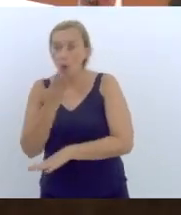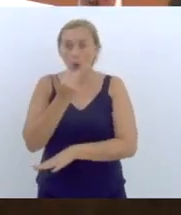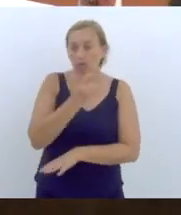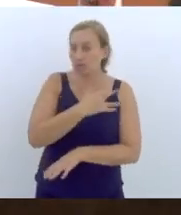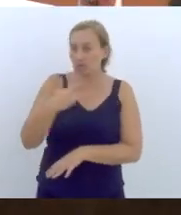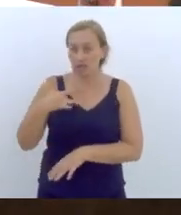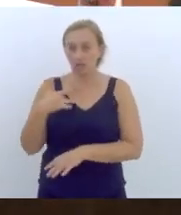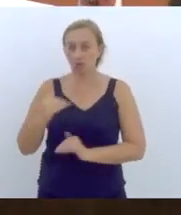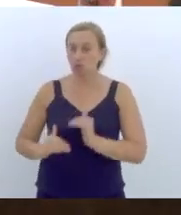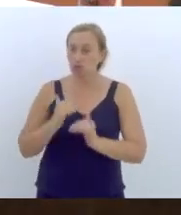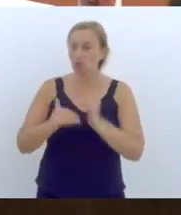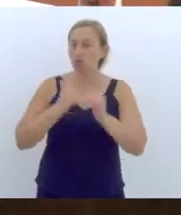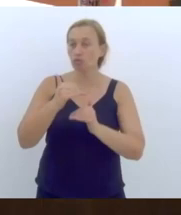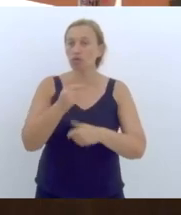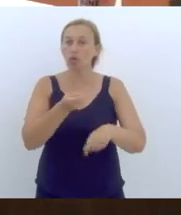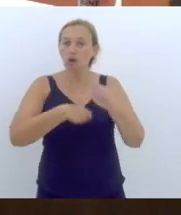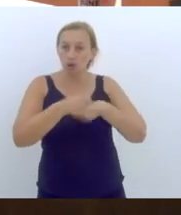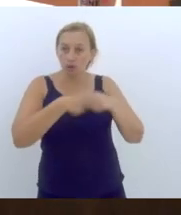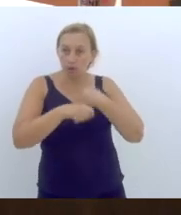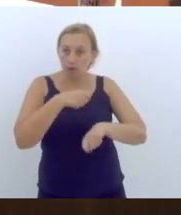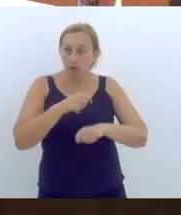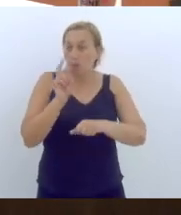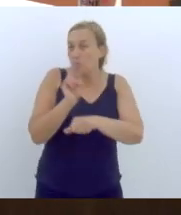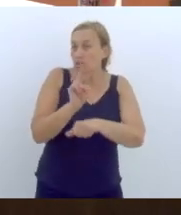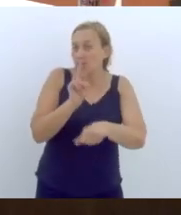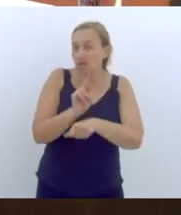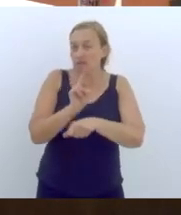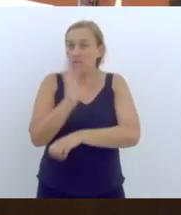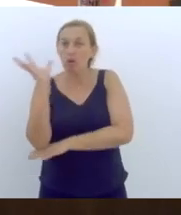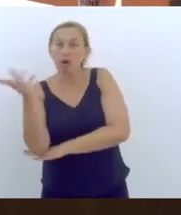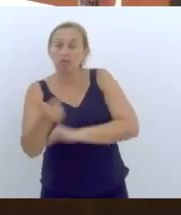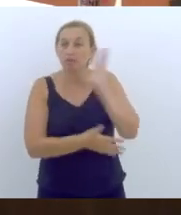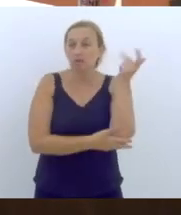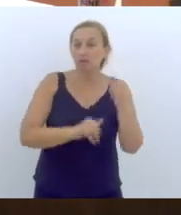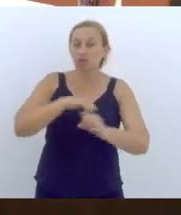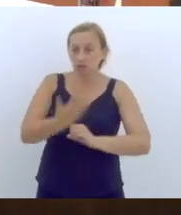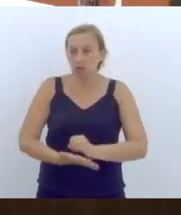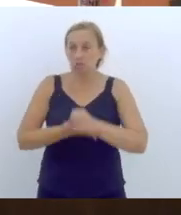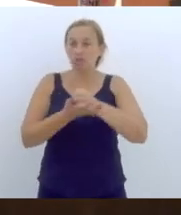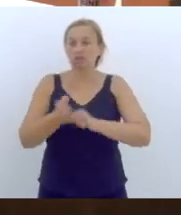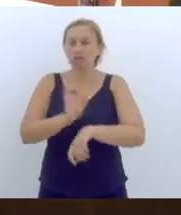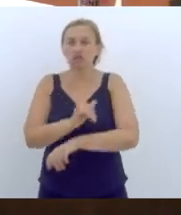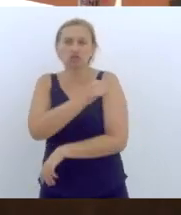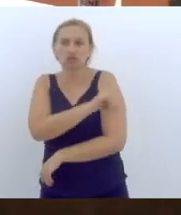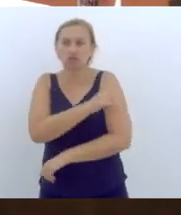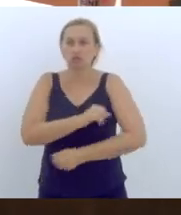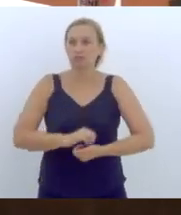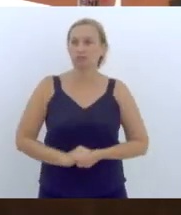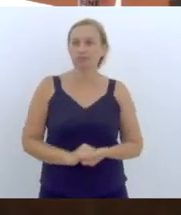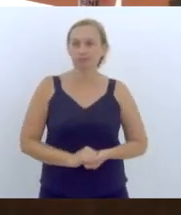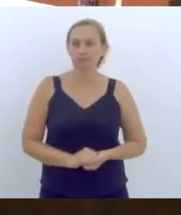saudável, desenvolvimento econômico, proteção ambiental e sustentabilidade no Estado do Rio de Janeiro.